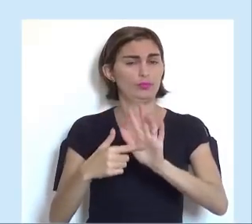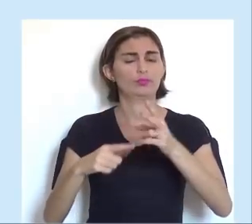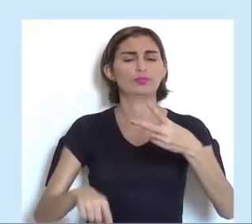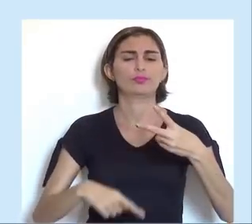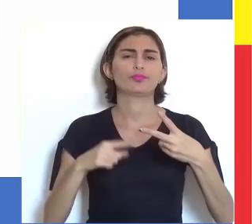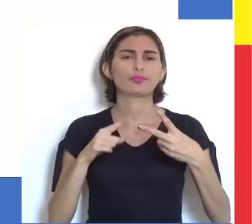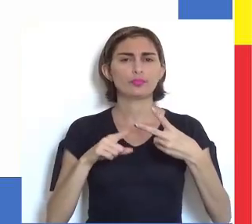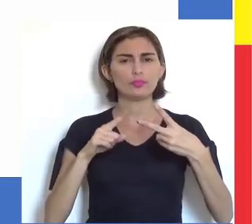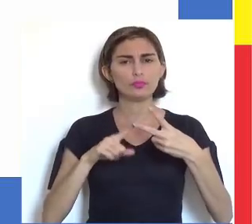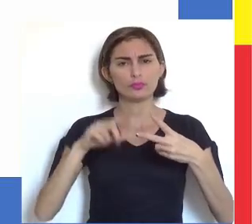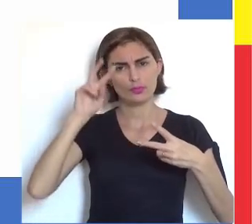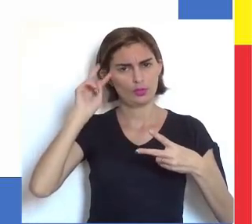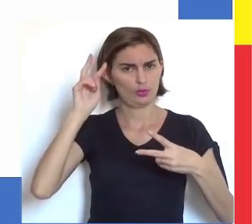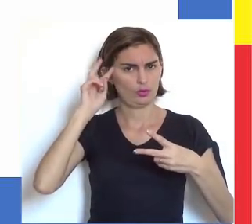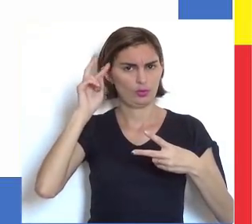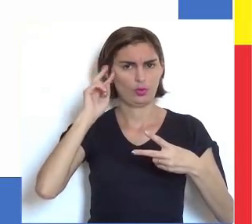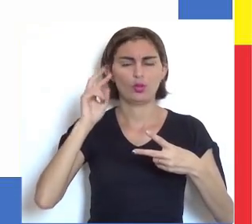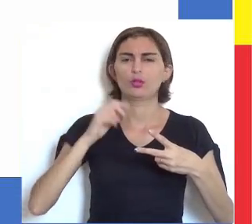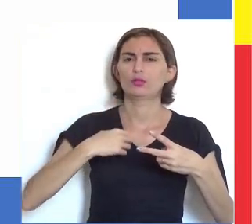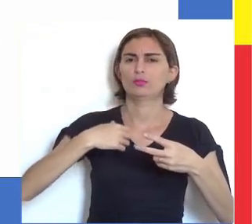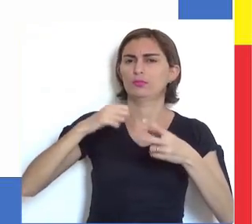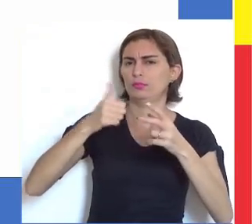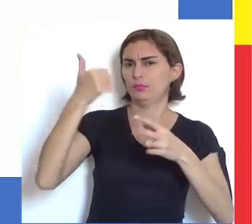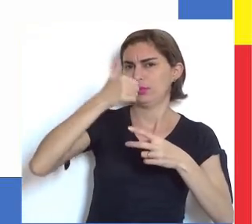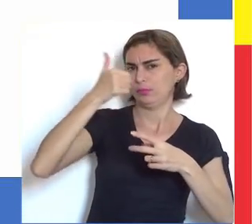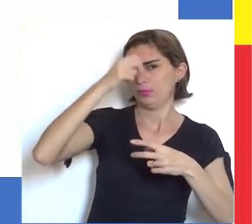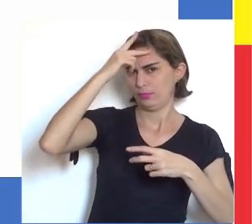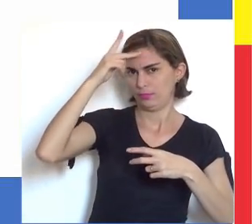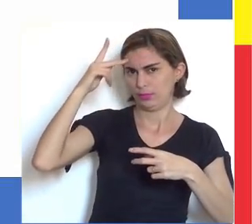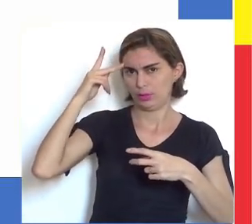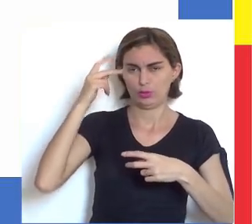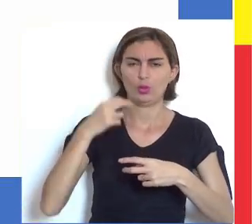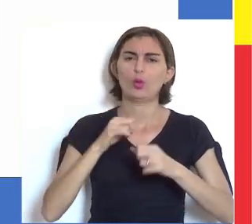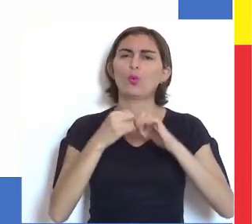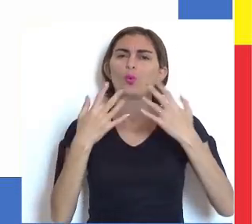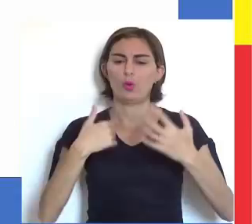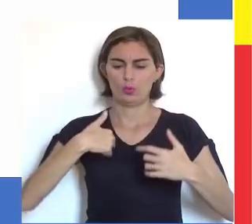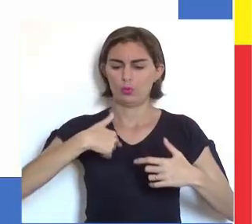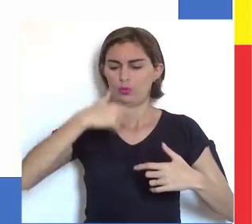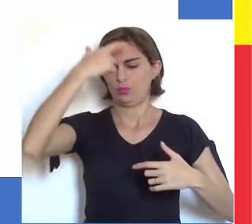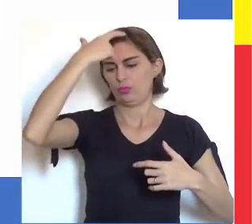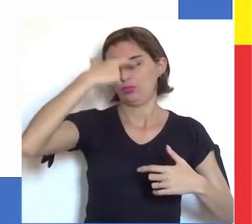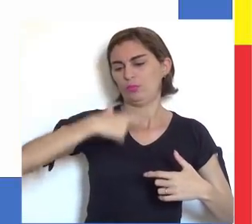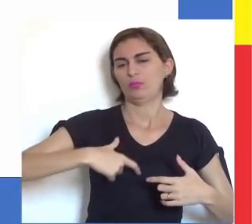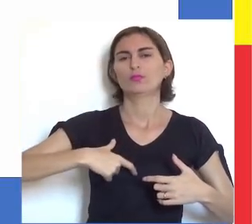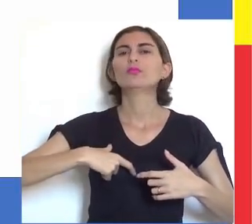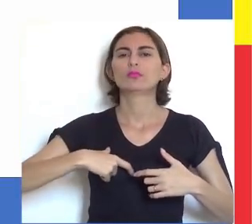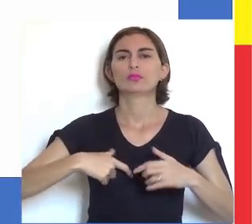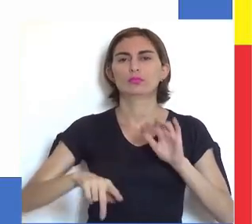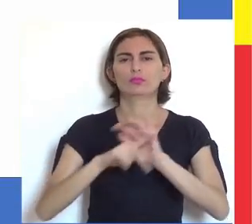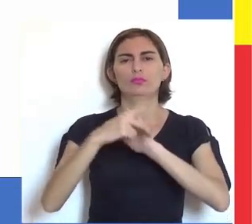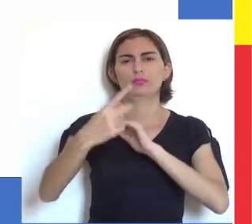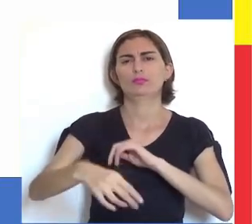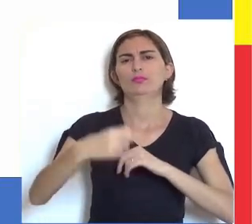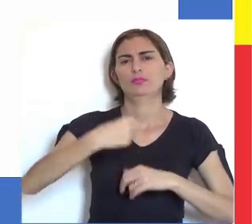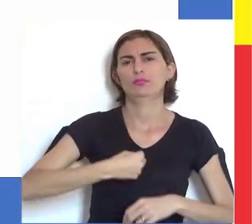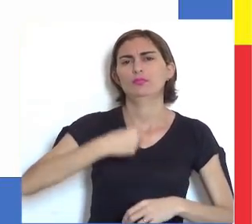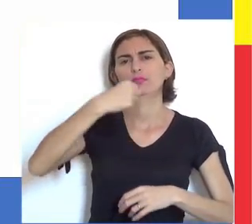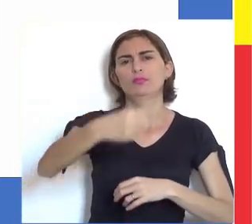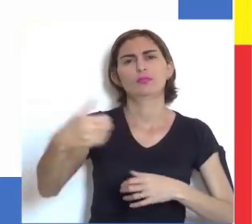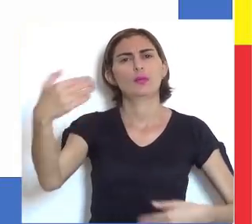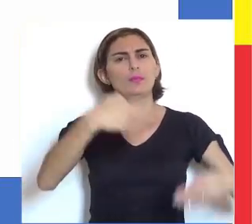dois tipos. A história seria narrada em primeira pessoa, no qual o narrador ele é um personagem e